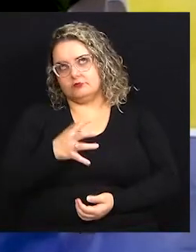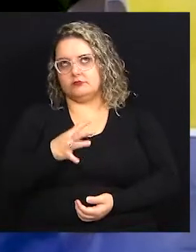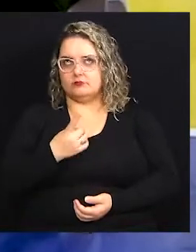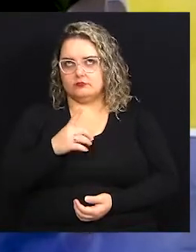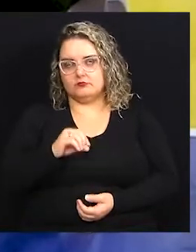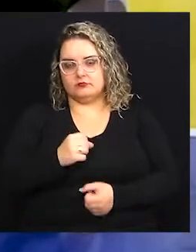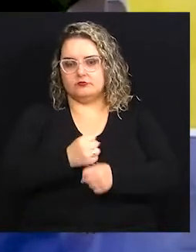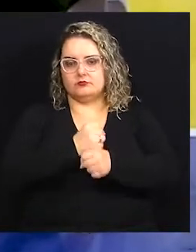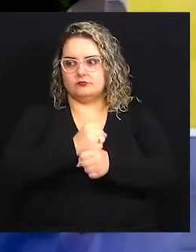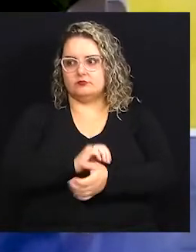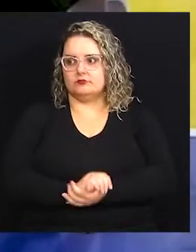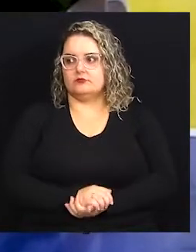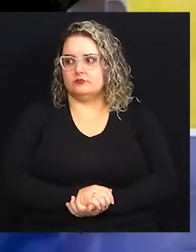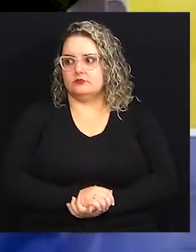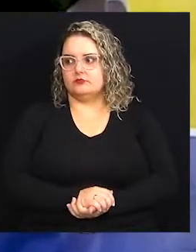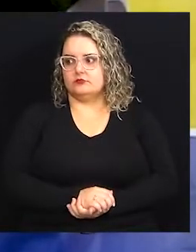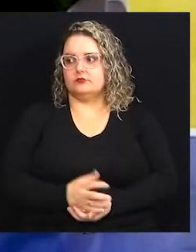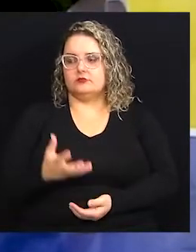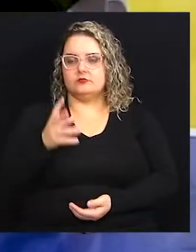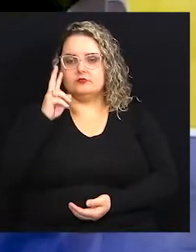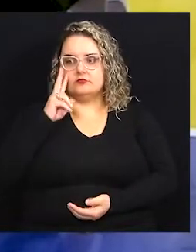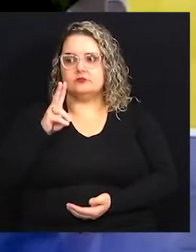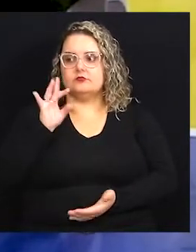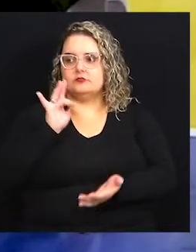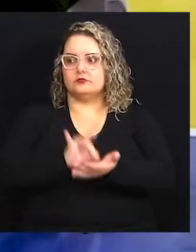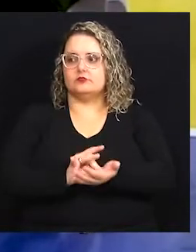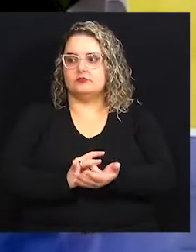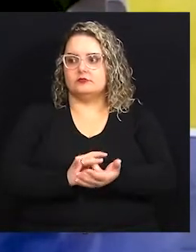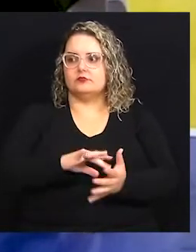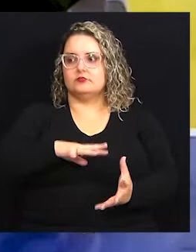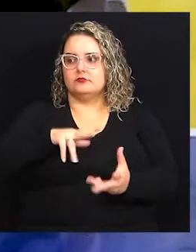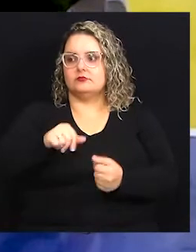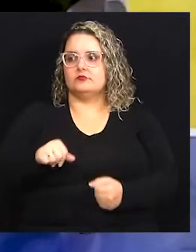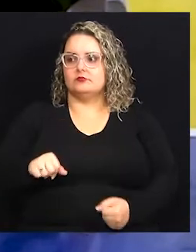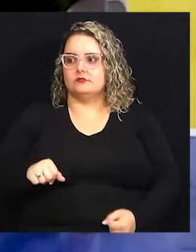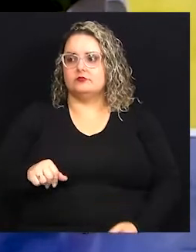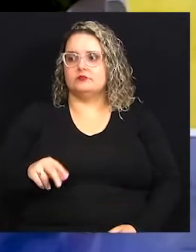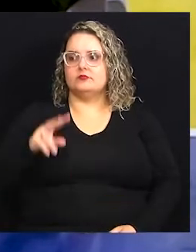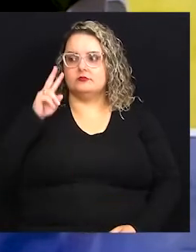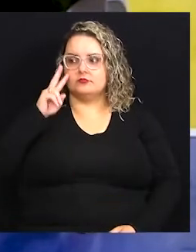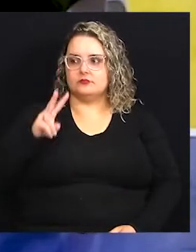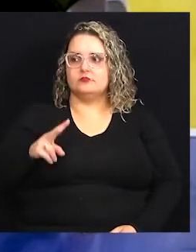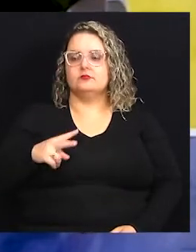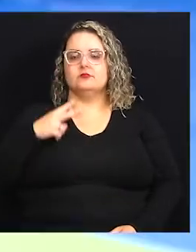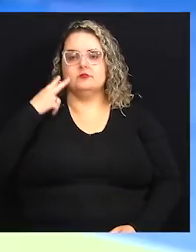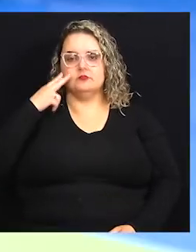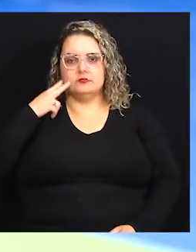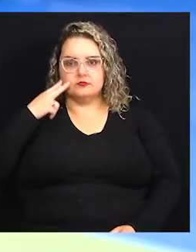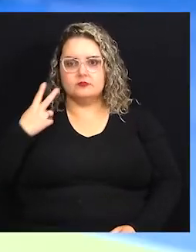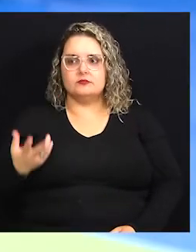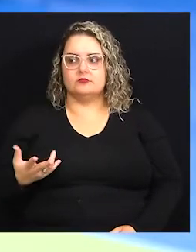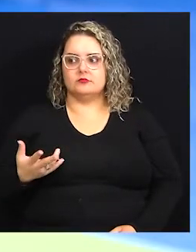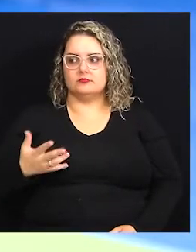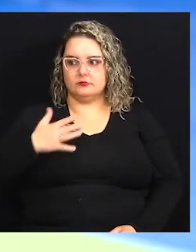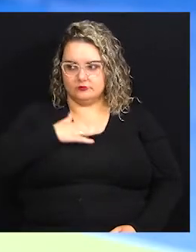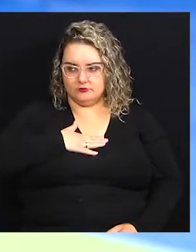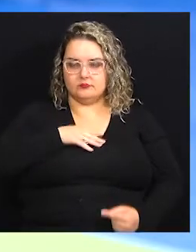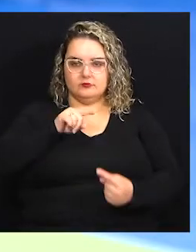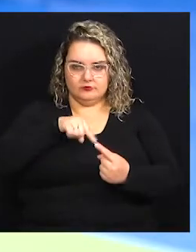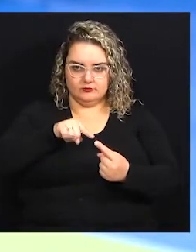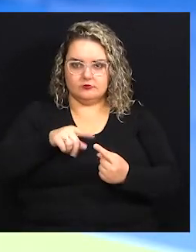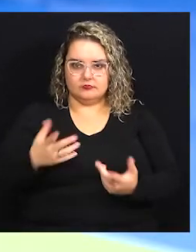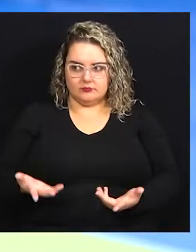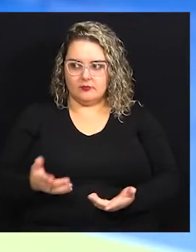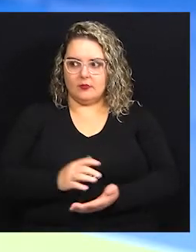5, 10 anos, eu quero me ver, sinceramente, jogando um Mundial com a equipe de Vinhedo. Esse é o meu